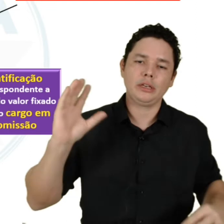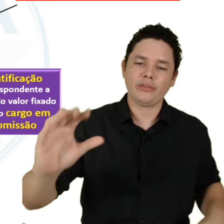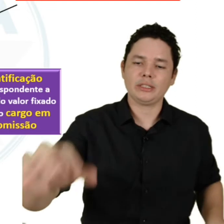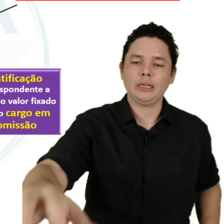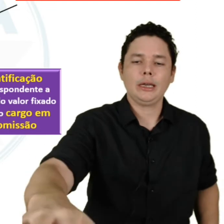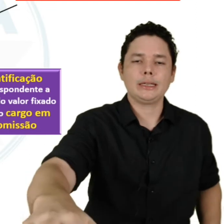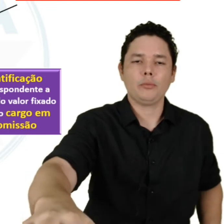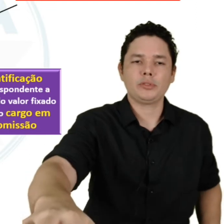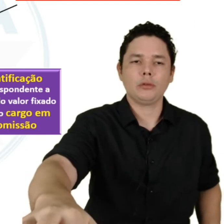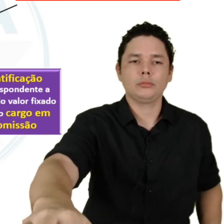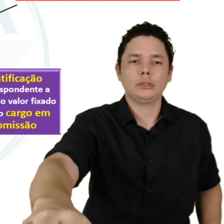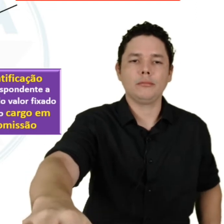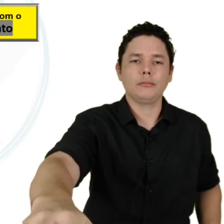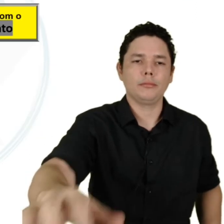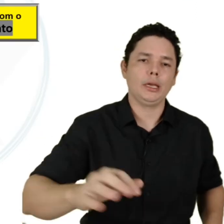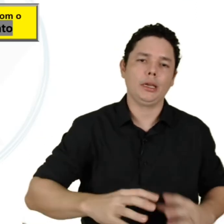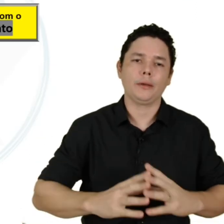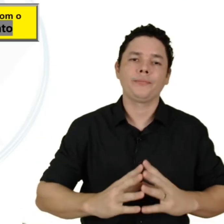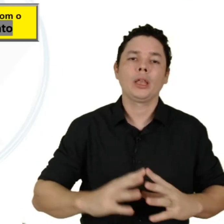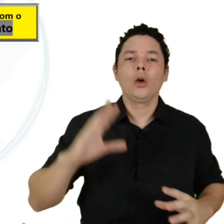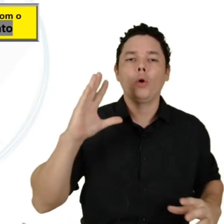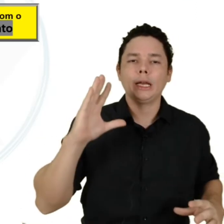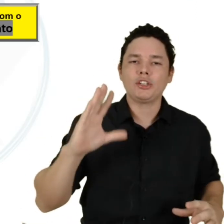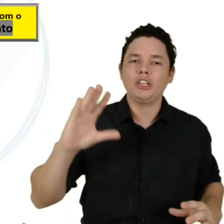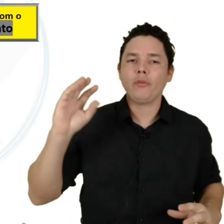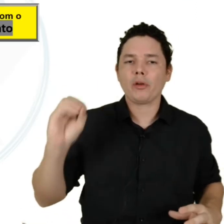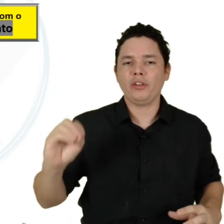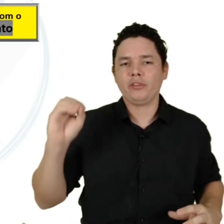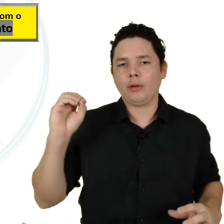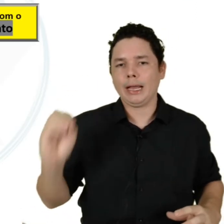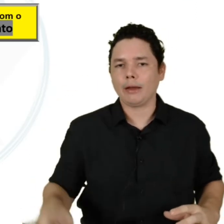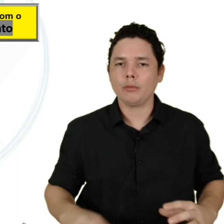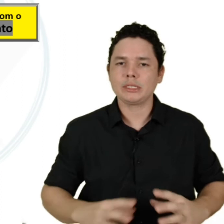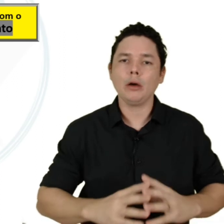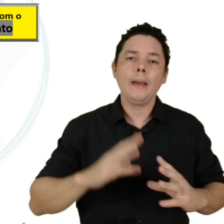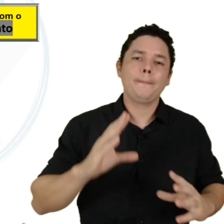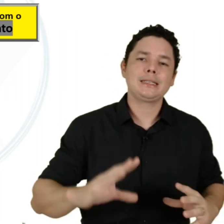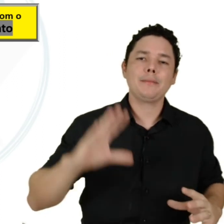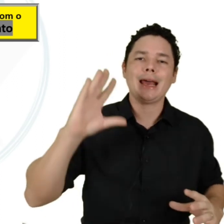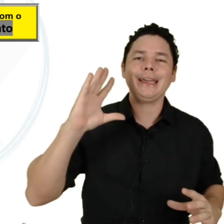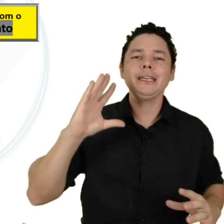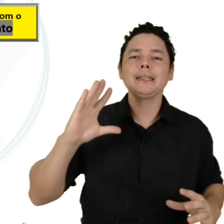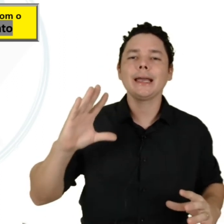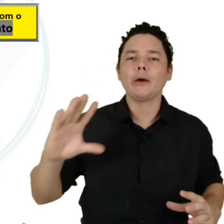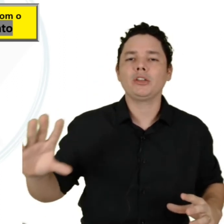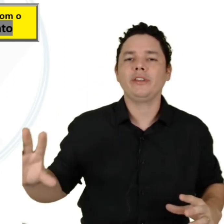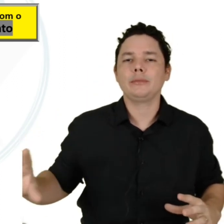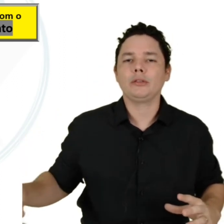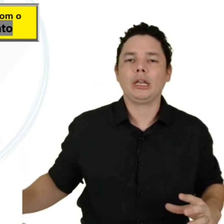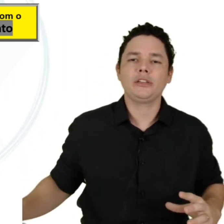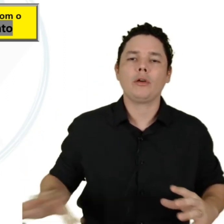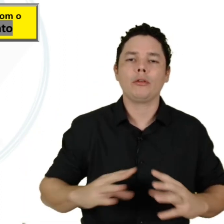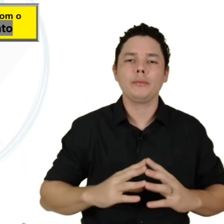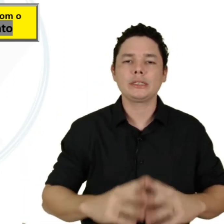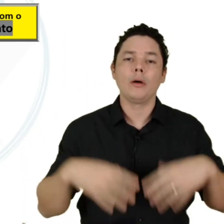comissão. Então ele vai fazer essa opção também. O inativo provido em cargo em comissão perceberá integralmente o